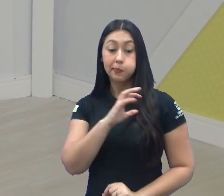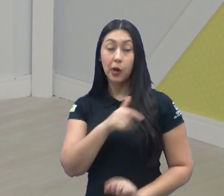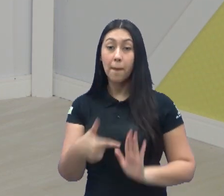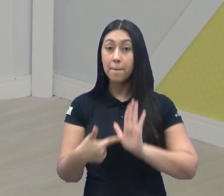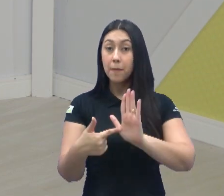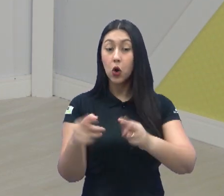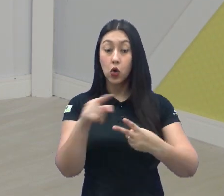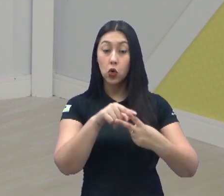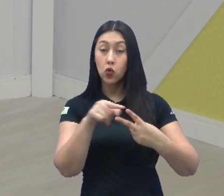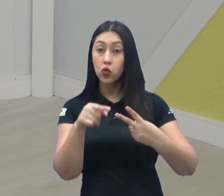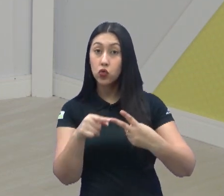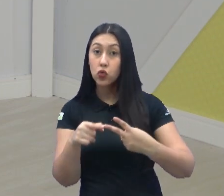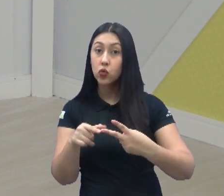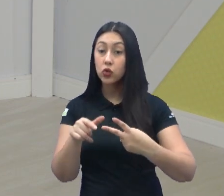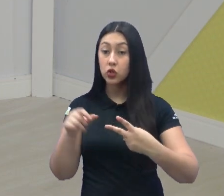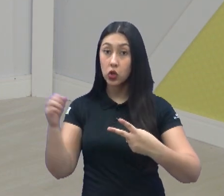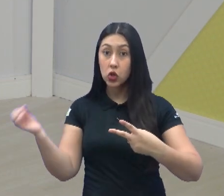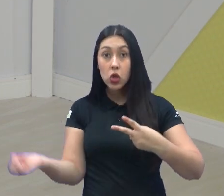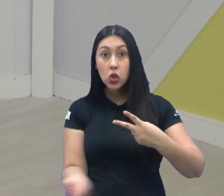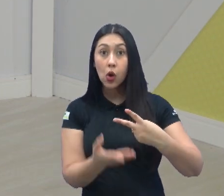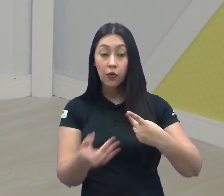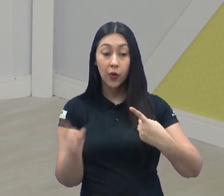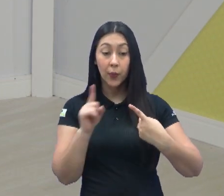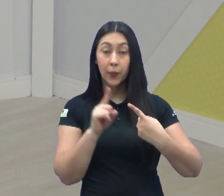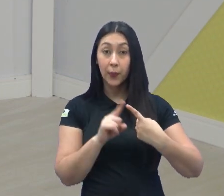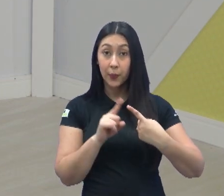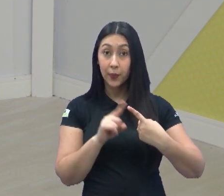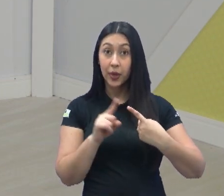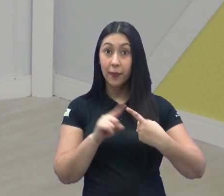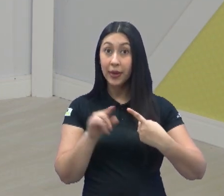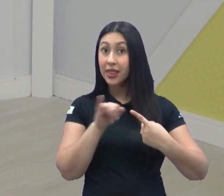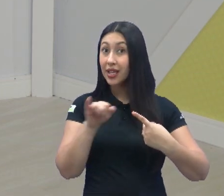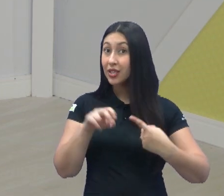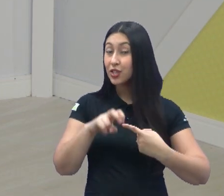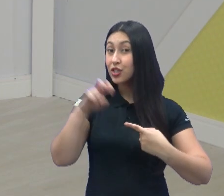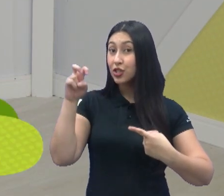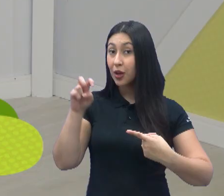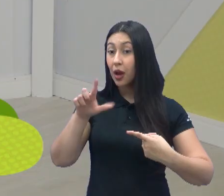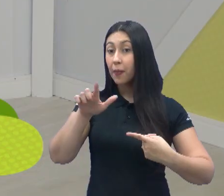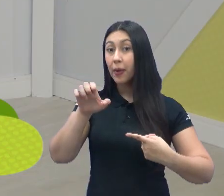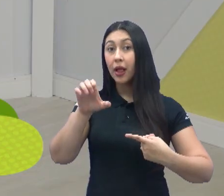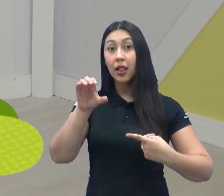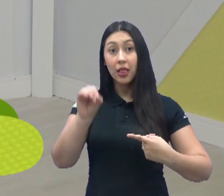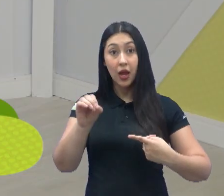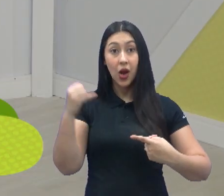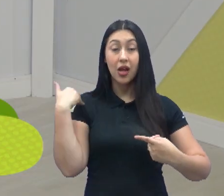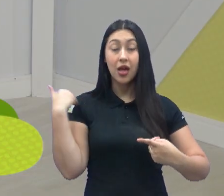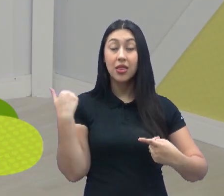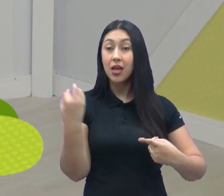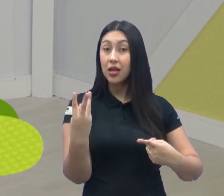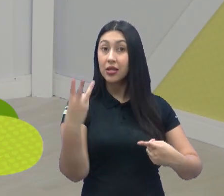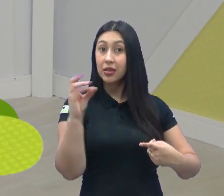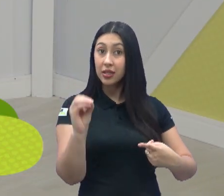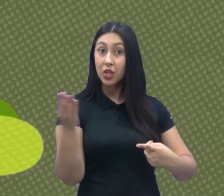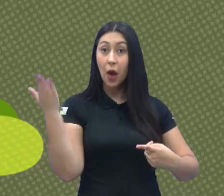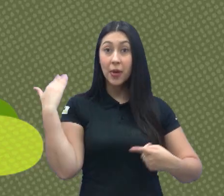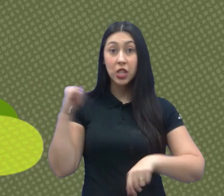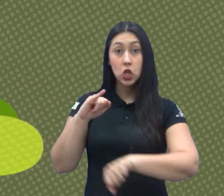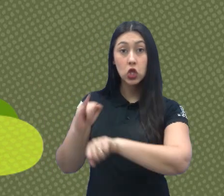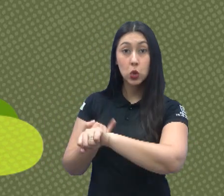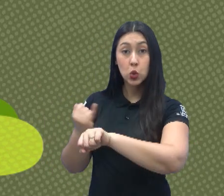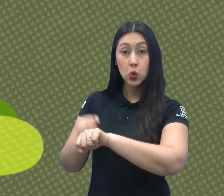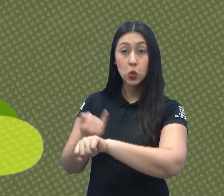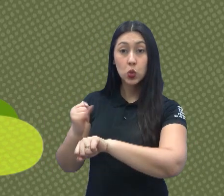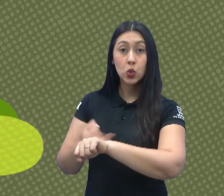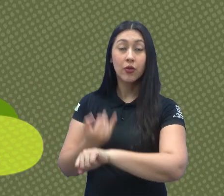reforços para a temporada 2026. O primeiro, que foi anunciado pela manhã, é o zagueiro Léo Rigó, de 30 anos, que estava no Joinville, Santa Catarinense,